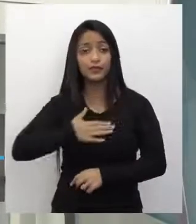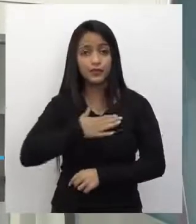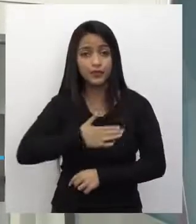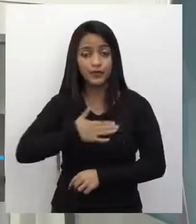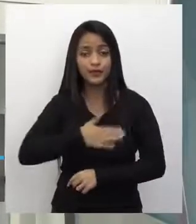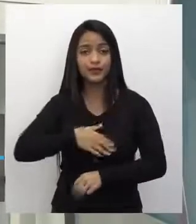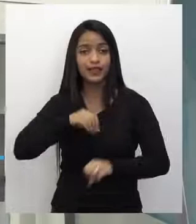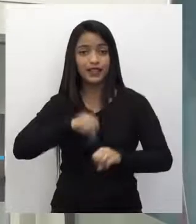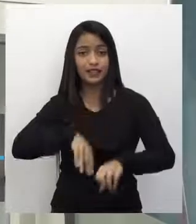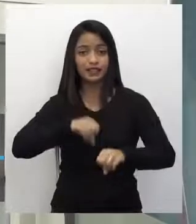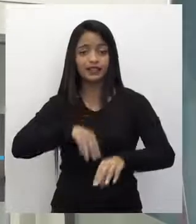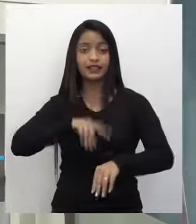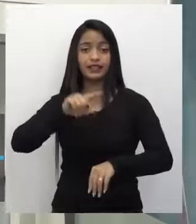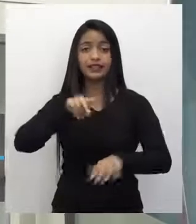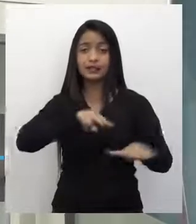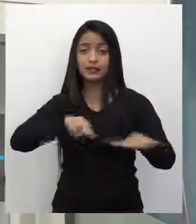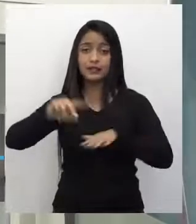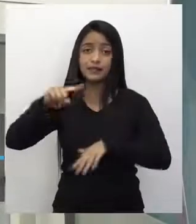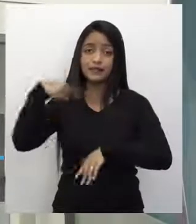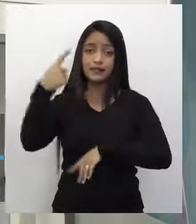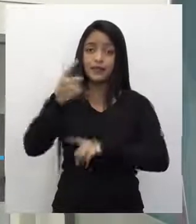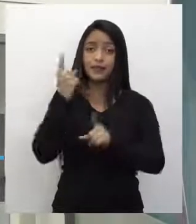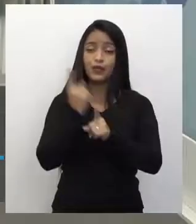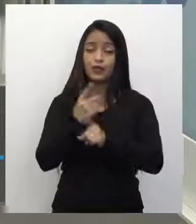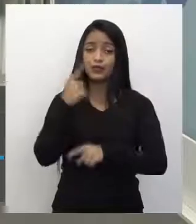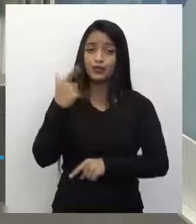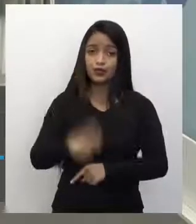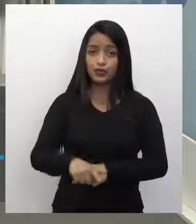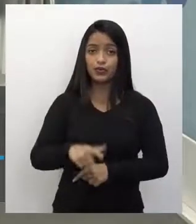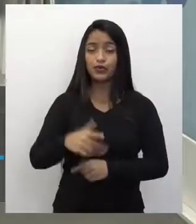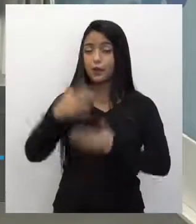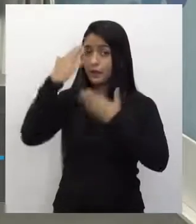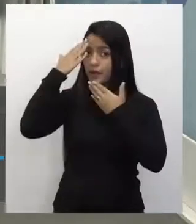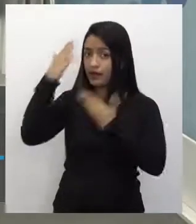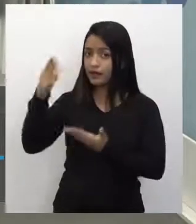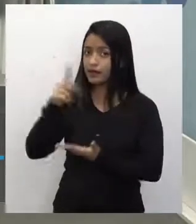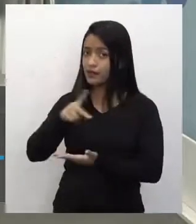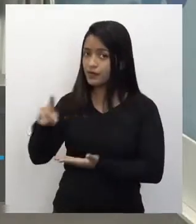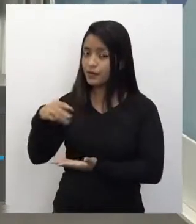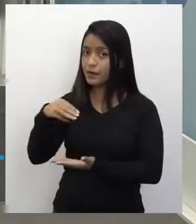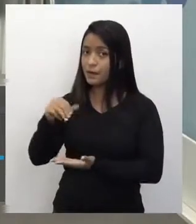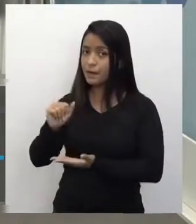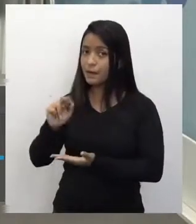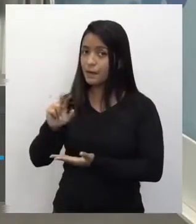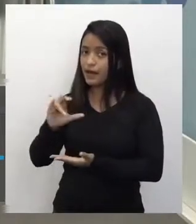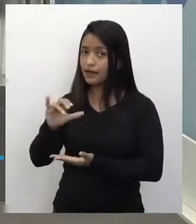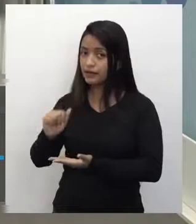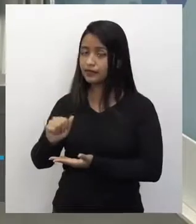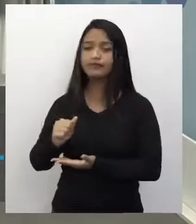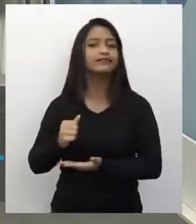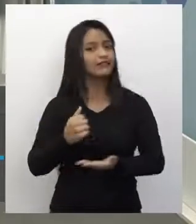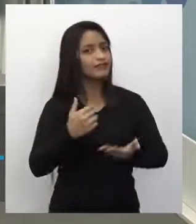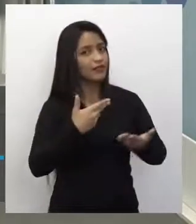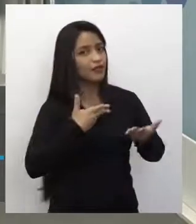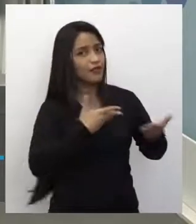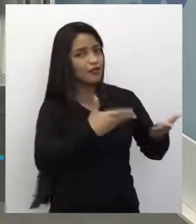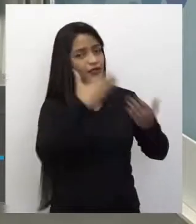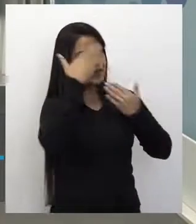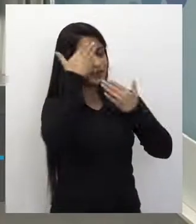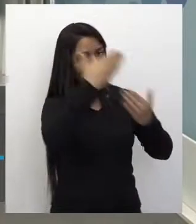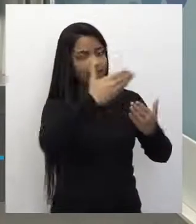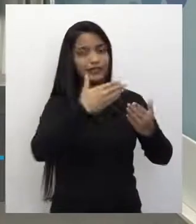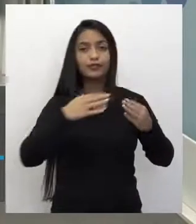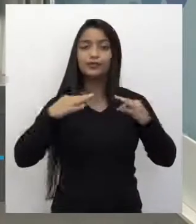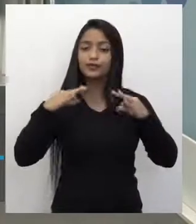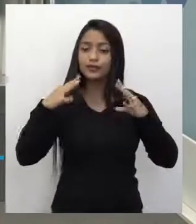a gente vai se ver na próxima semana. Muito obrigada, professora Márcia, pela participação. Obrigada pelo convite, professora Fernanda. Obrigada